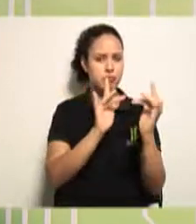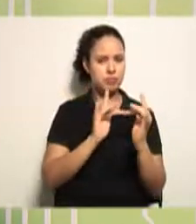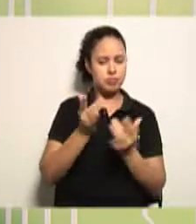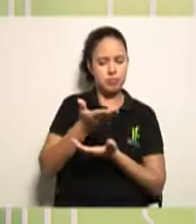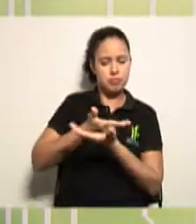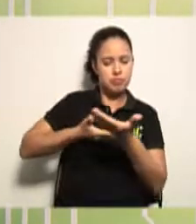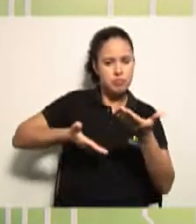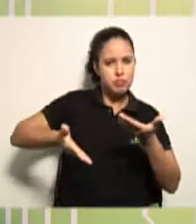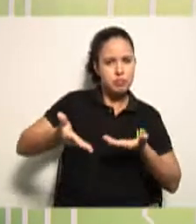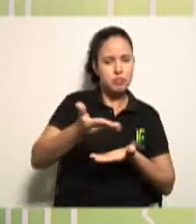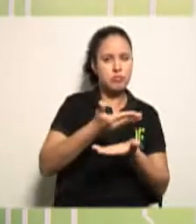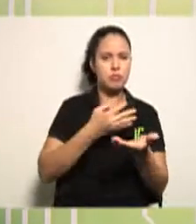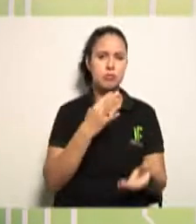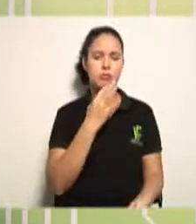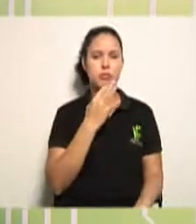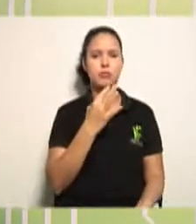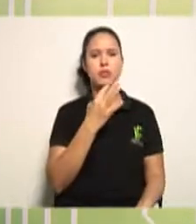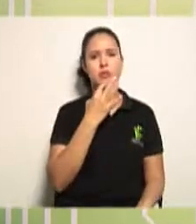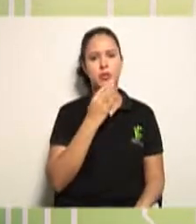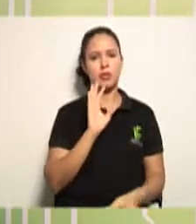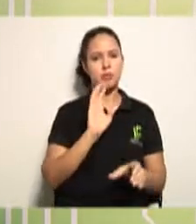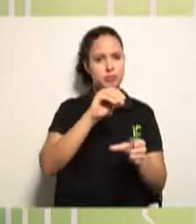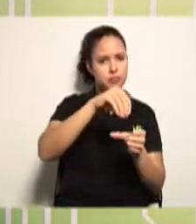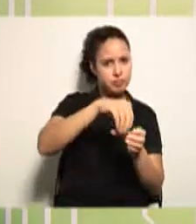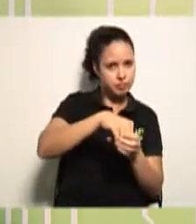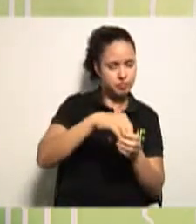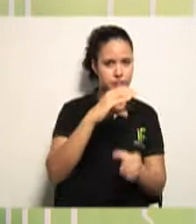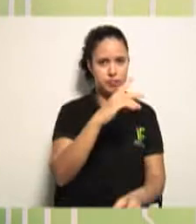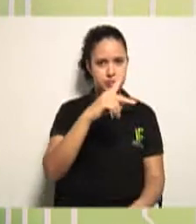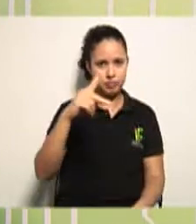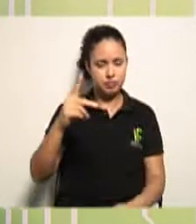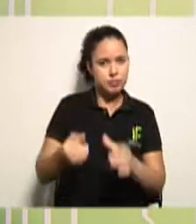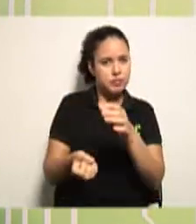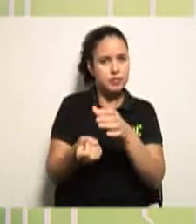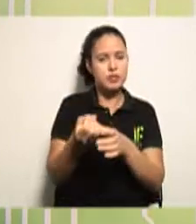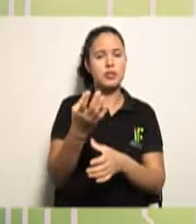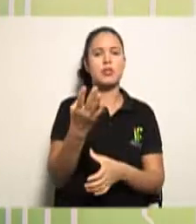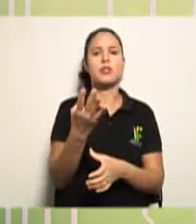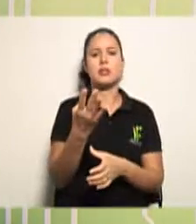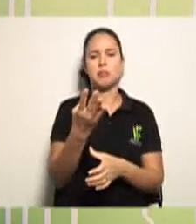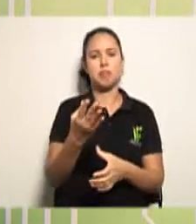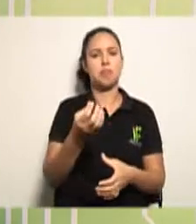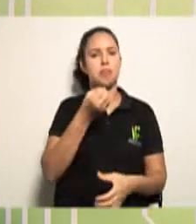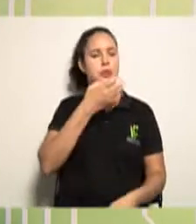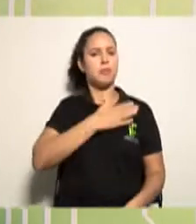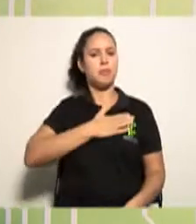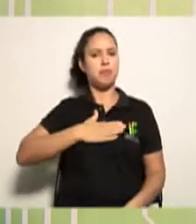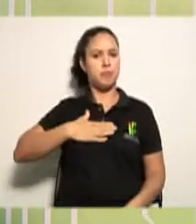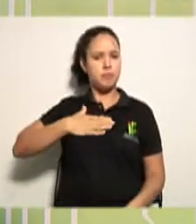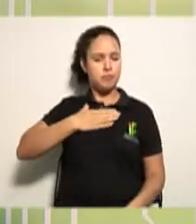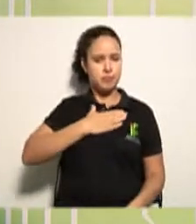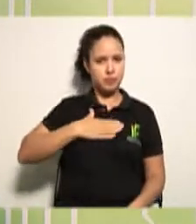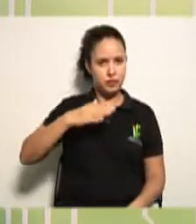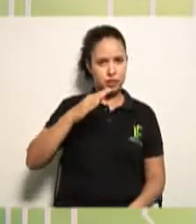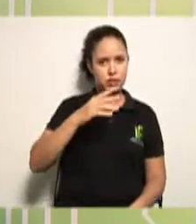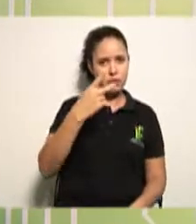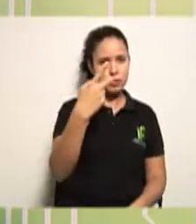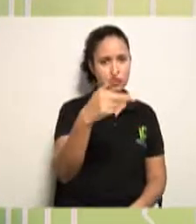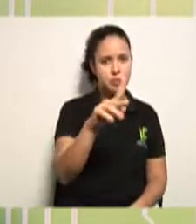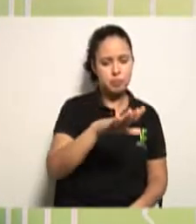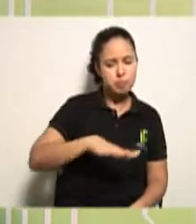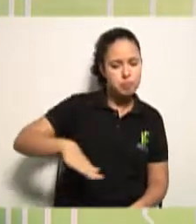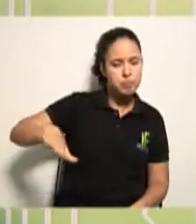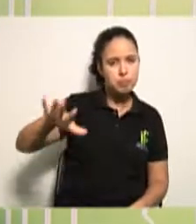dos conhecimentos e que a cooperativa aconteça de forma agradável aí na sua região, de forma com